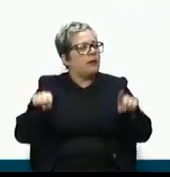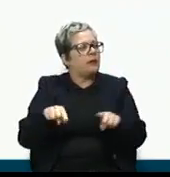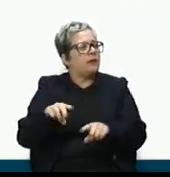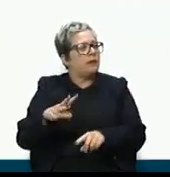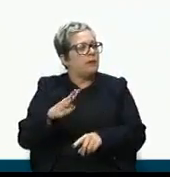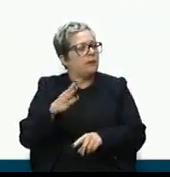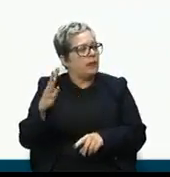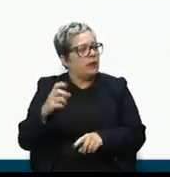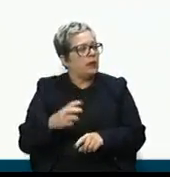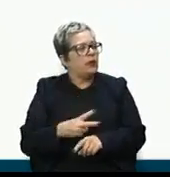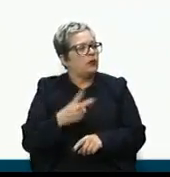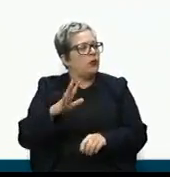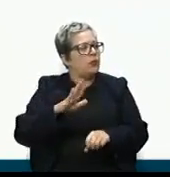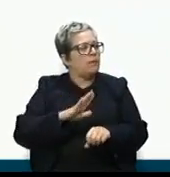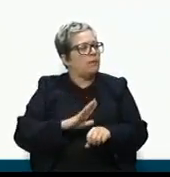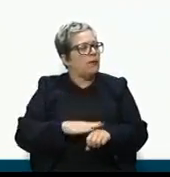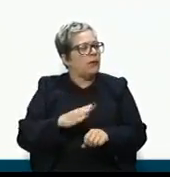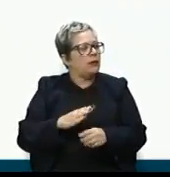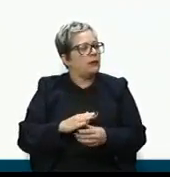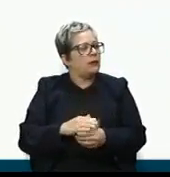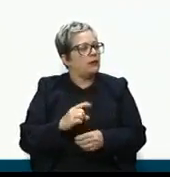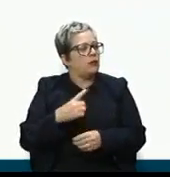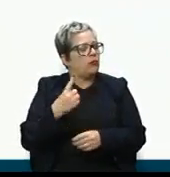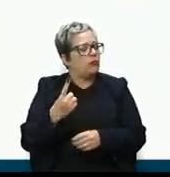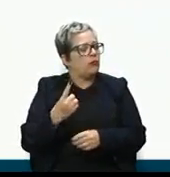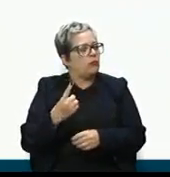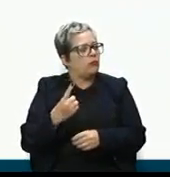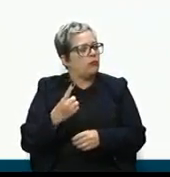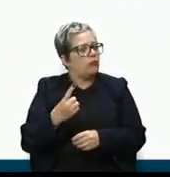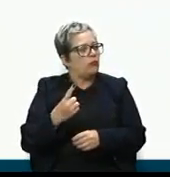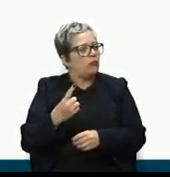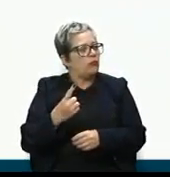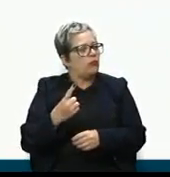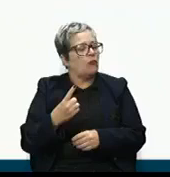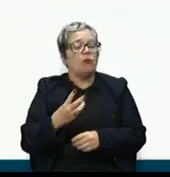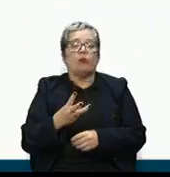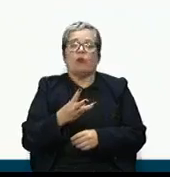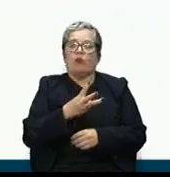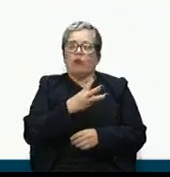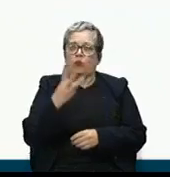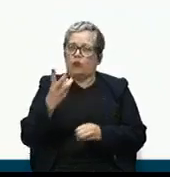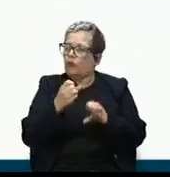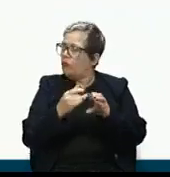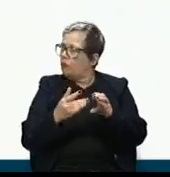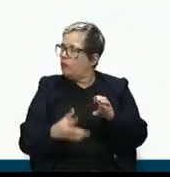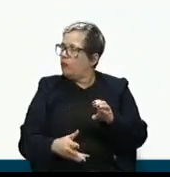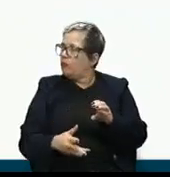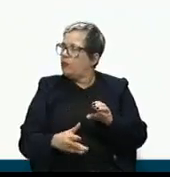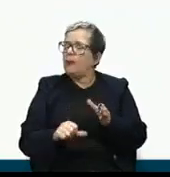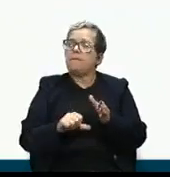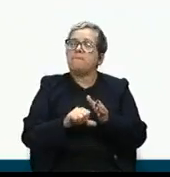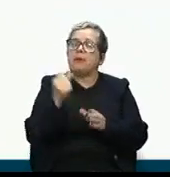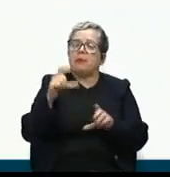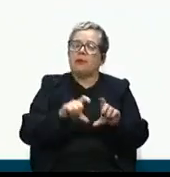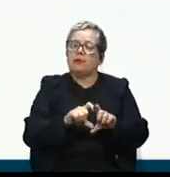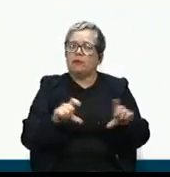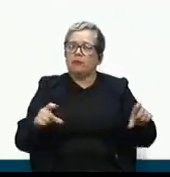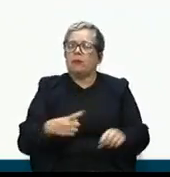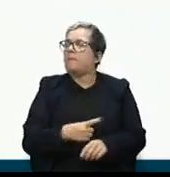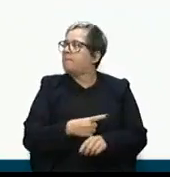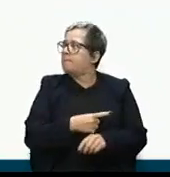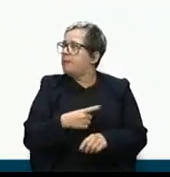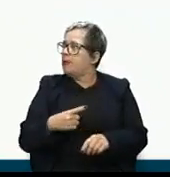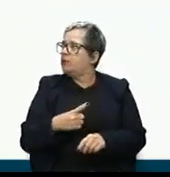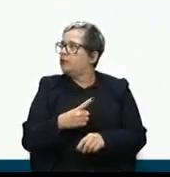Então, 2 mais 1. O terceiro elemento da primeira linha,